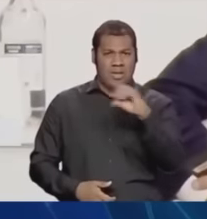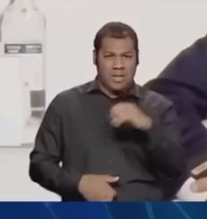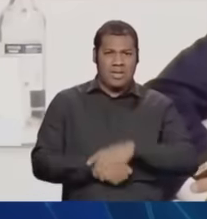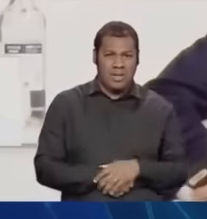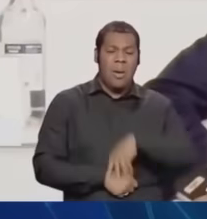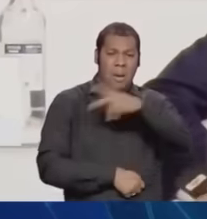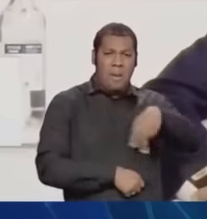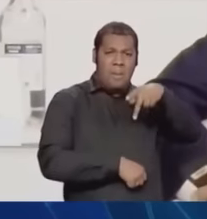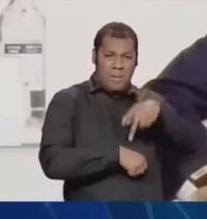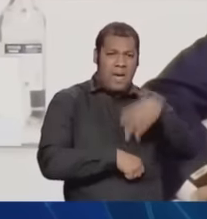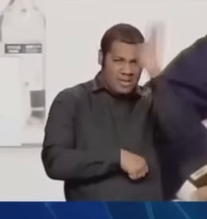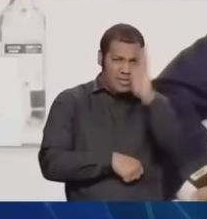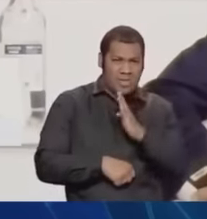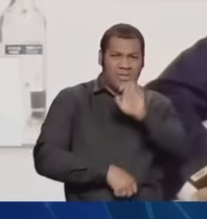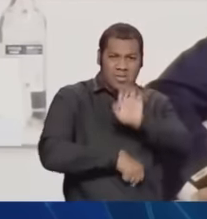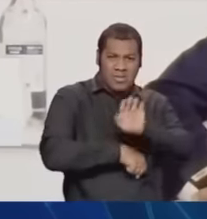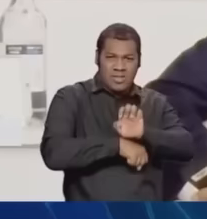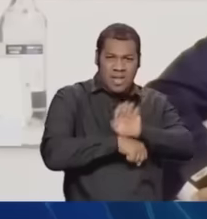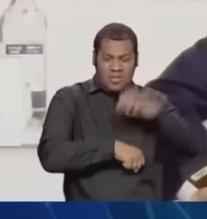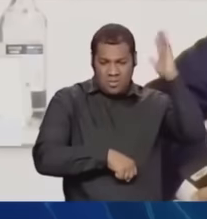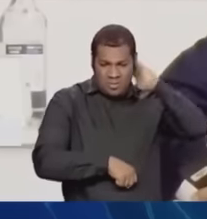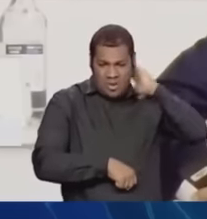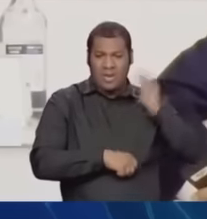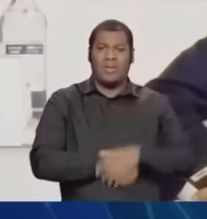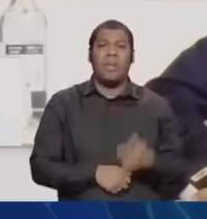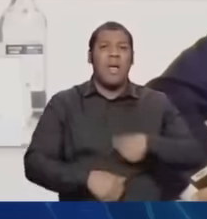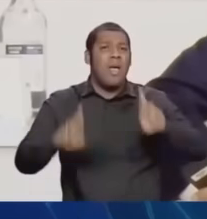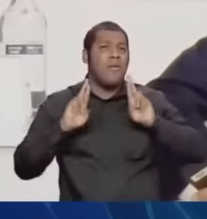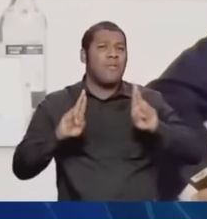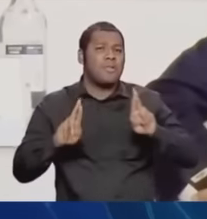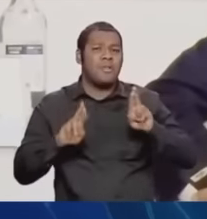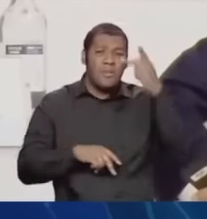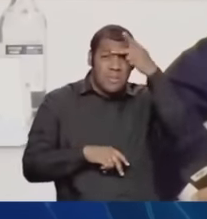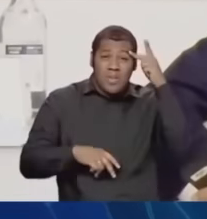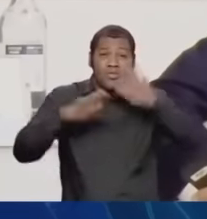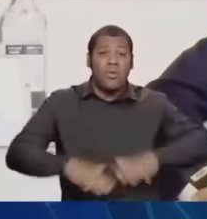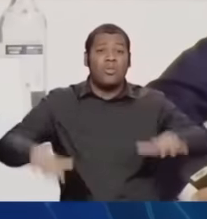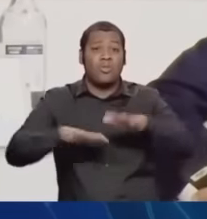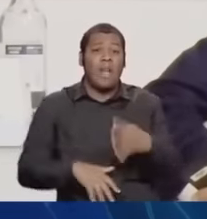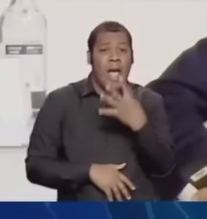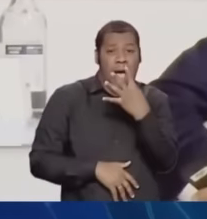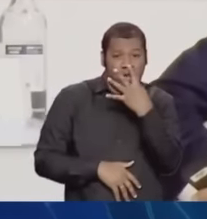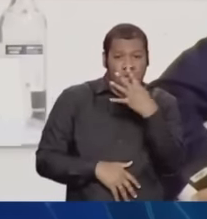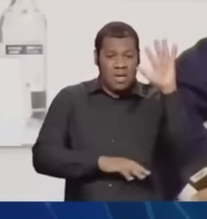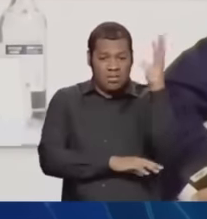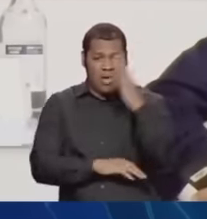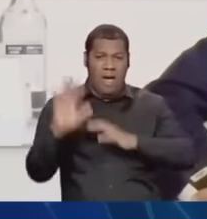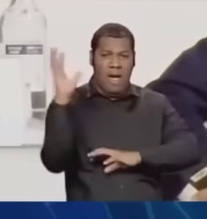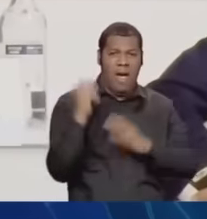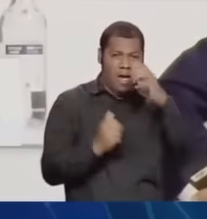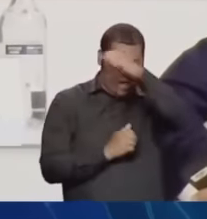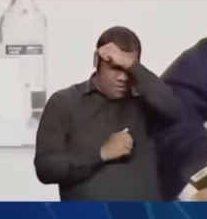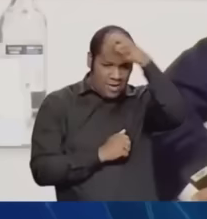país amazônico. Eu espero que todas as pessoas que prezam tanto a Amazônia, que